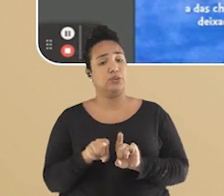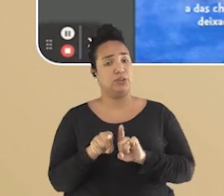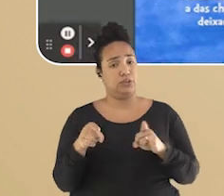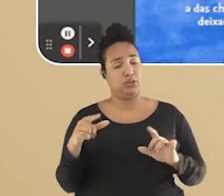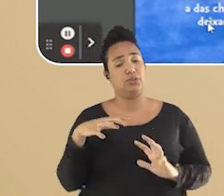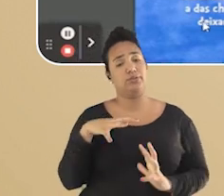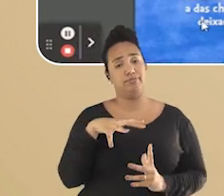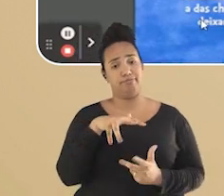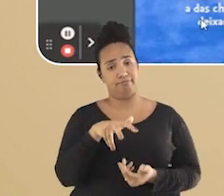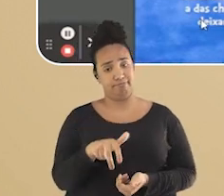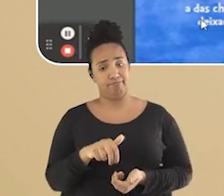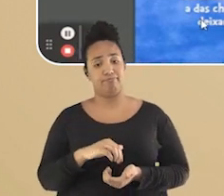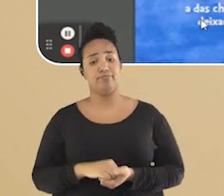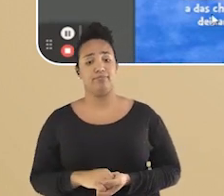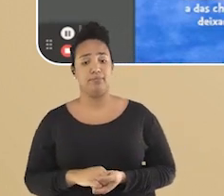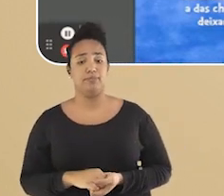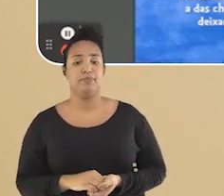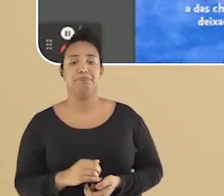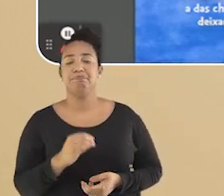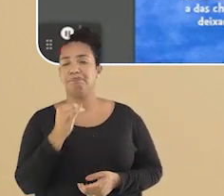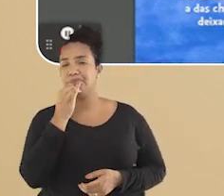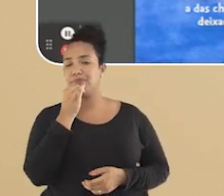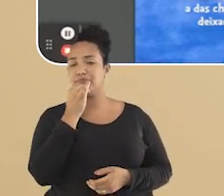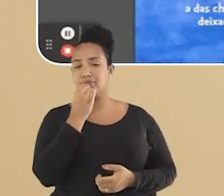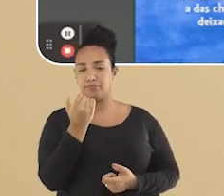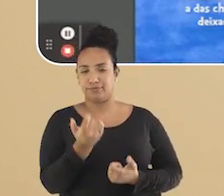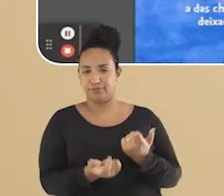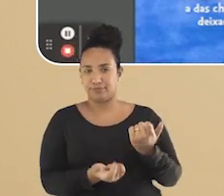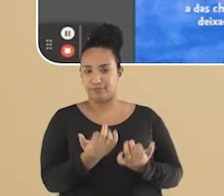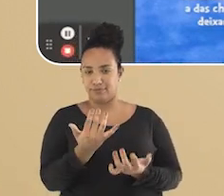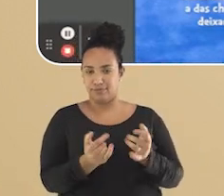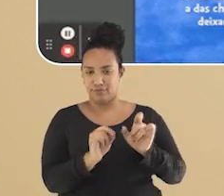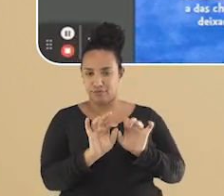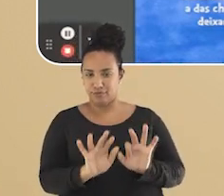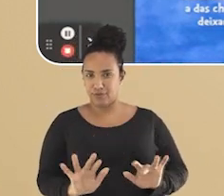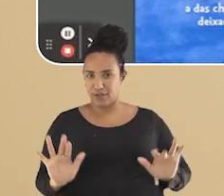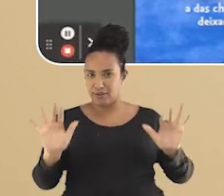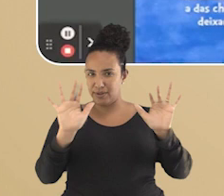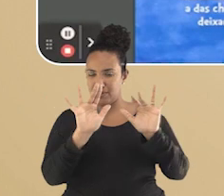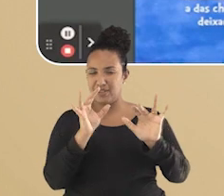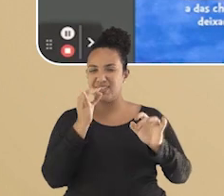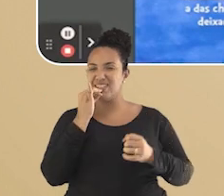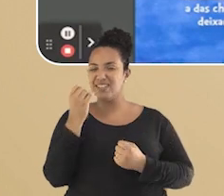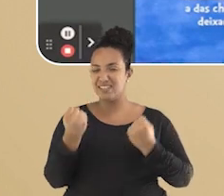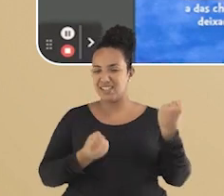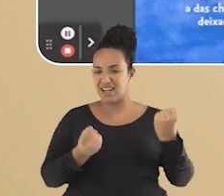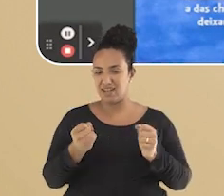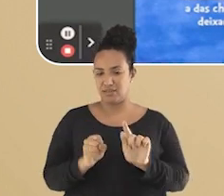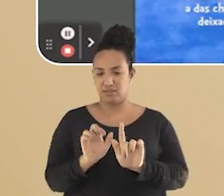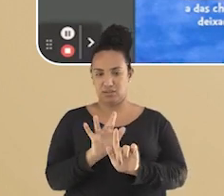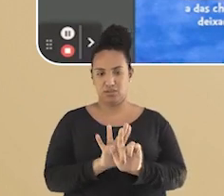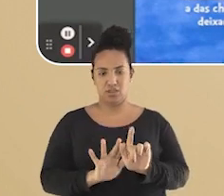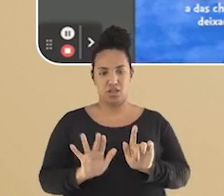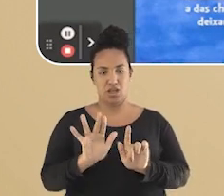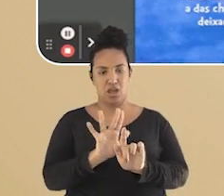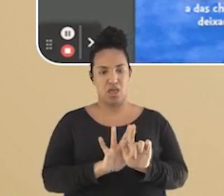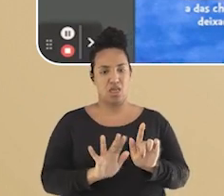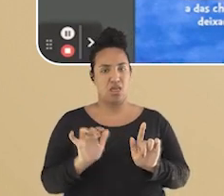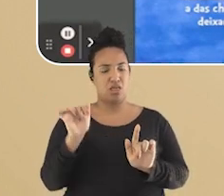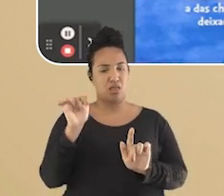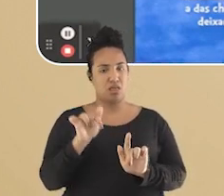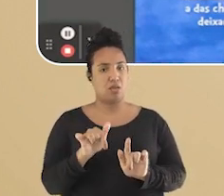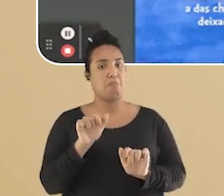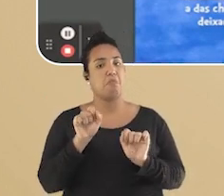dos incêndios, como a das chaminés e a dos carros, libera gases que ajudam a deixar o nosso